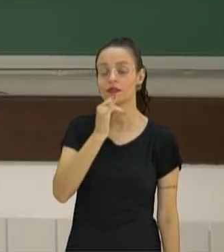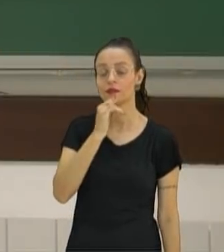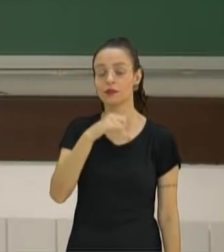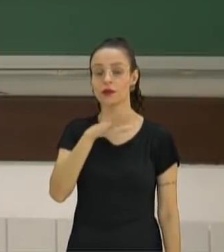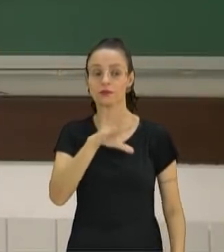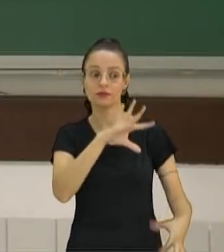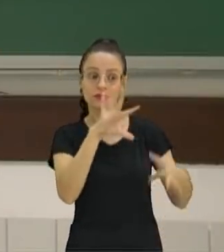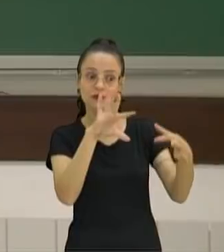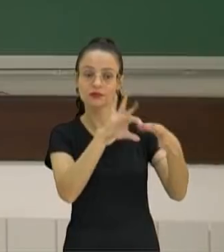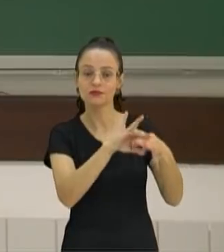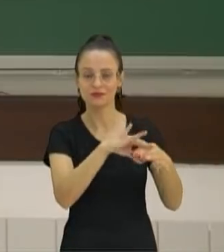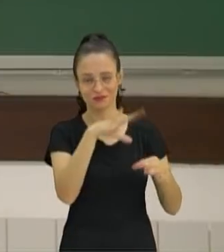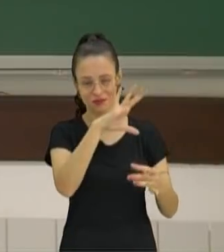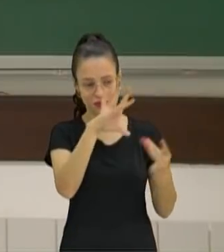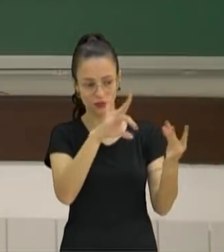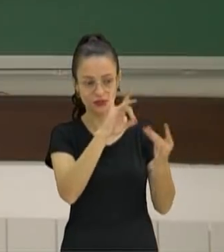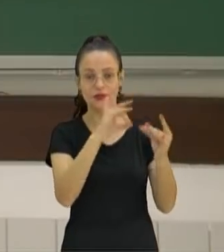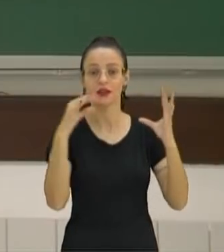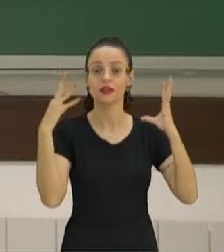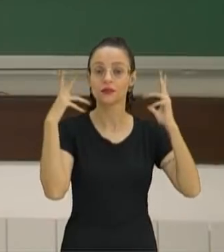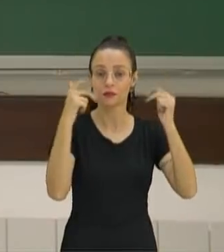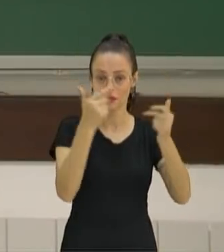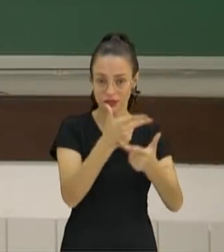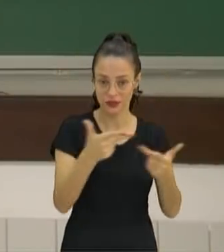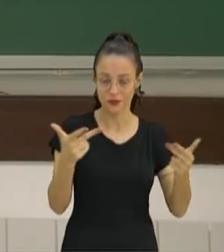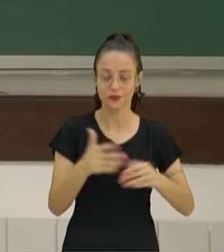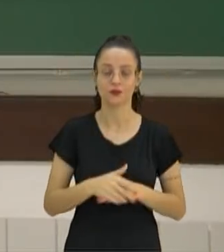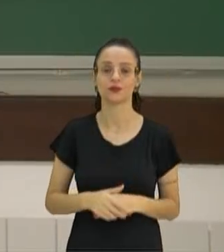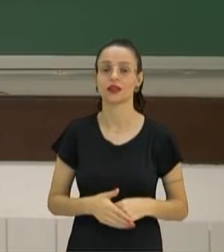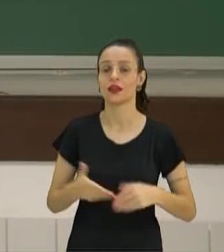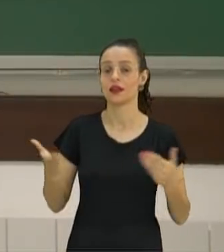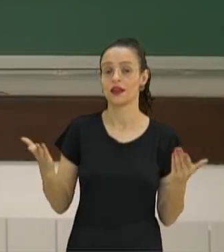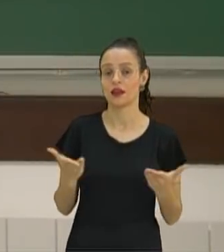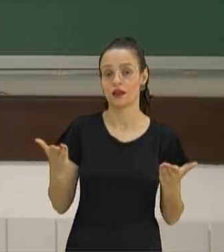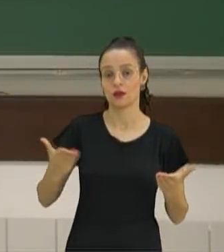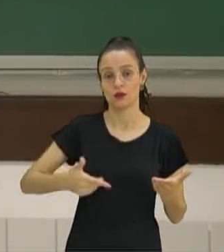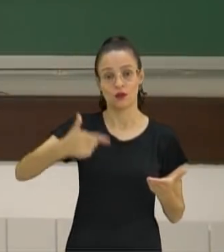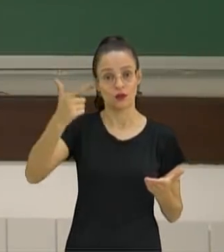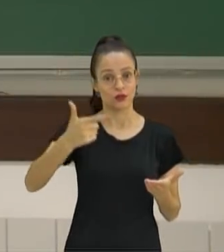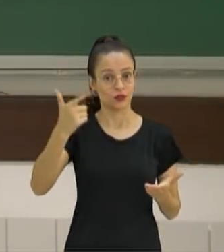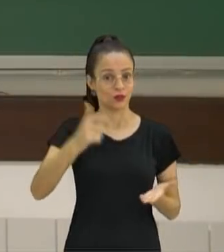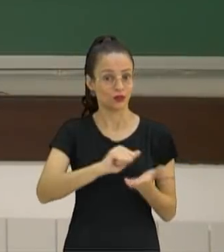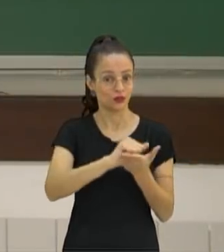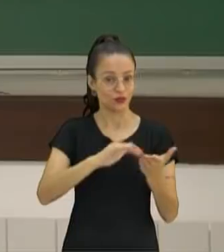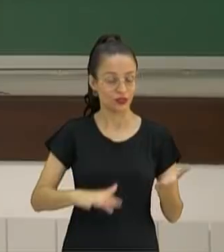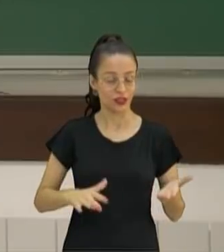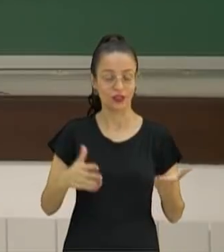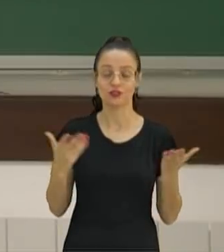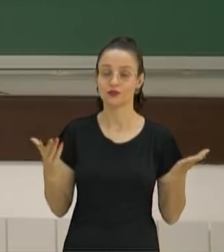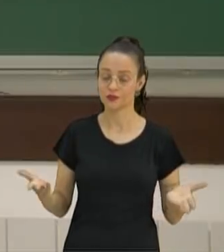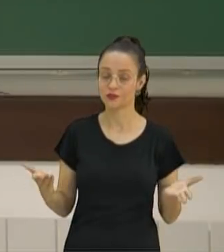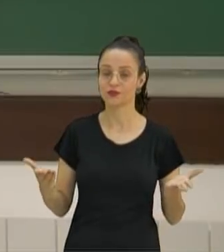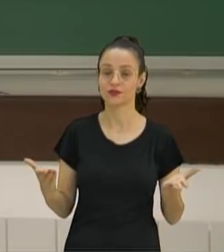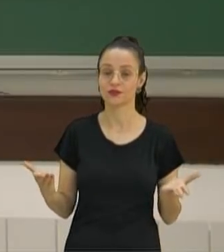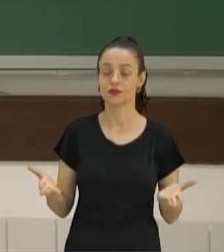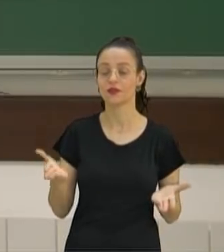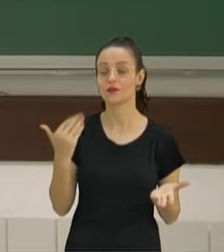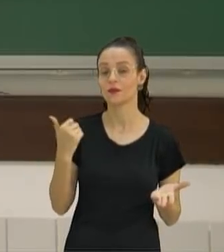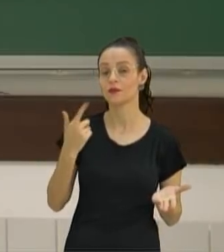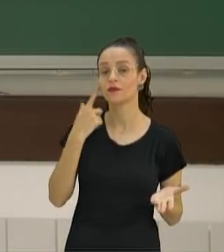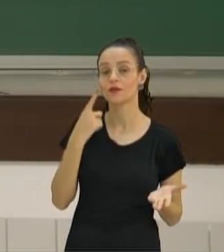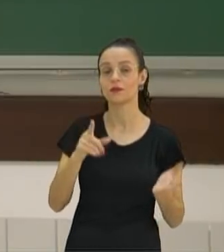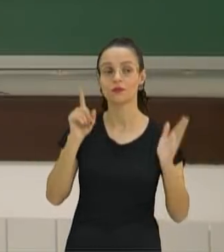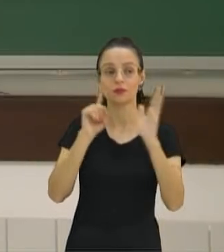mais específica com os animais. Agora a gente vai para o nosso segundo quiz, então, e vamos ver qual